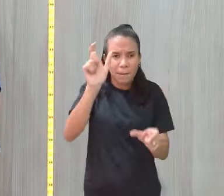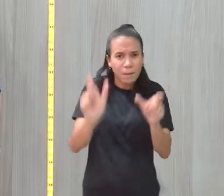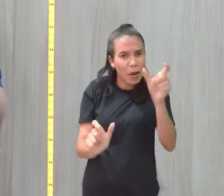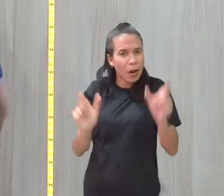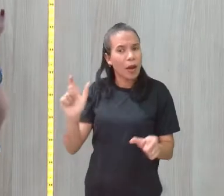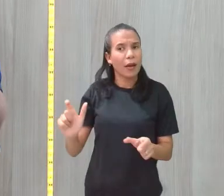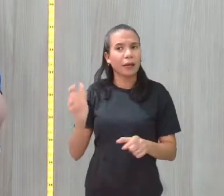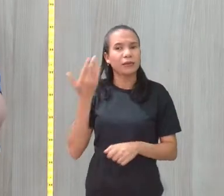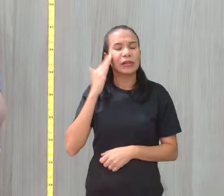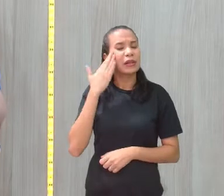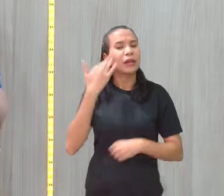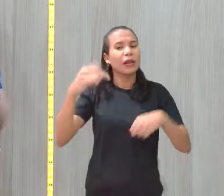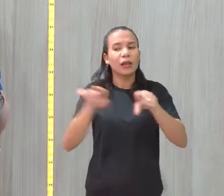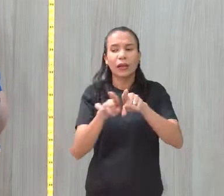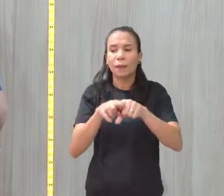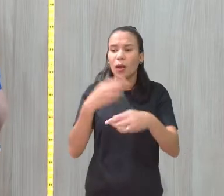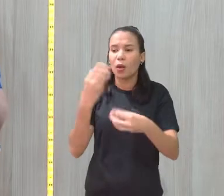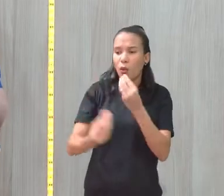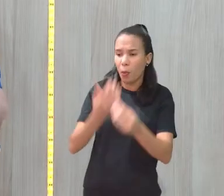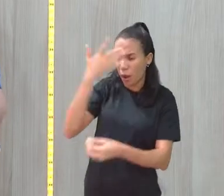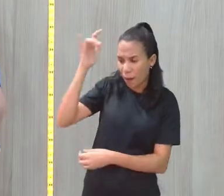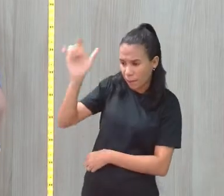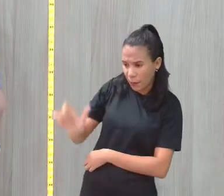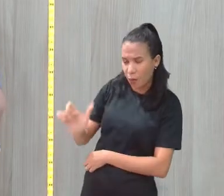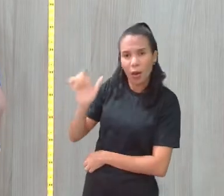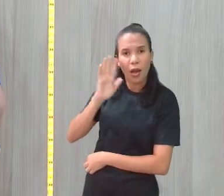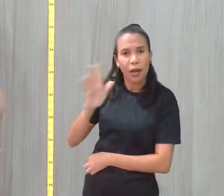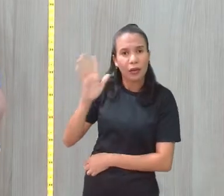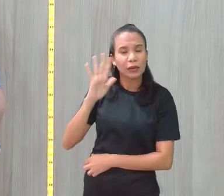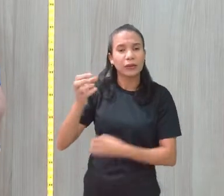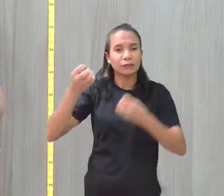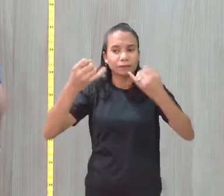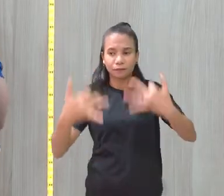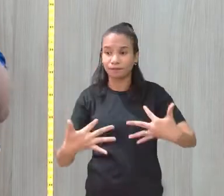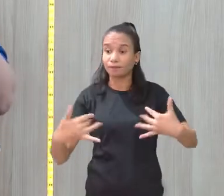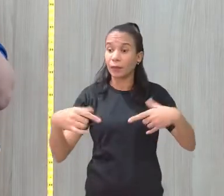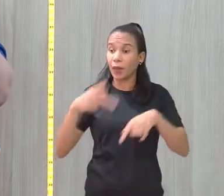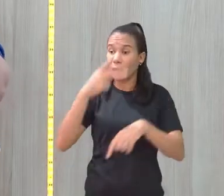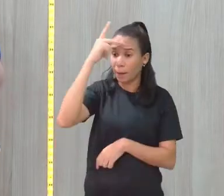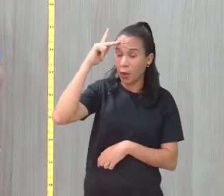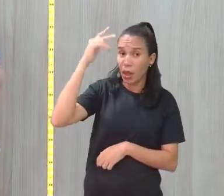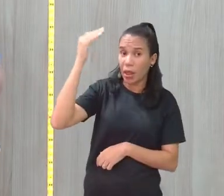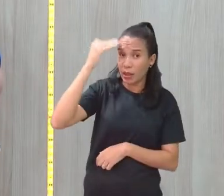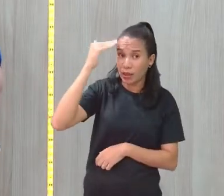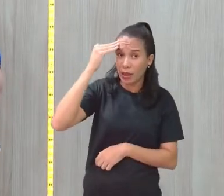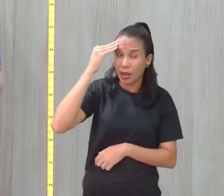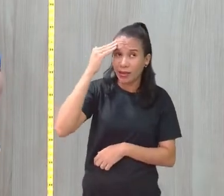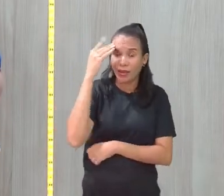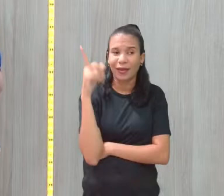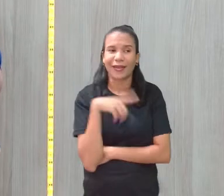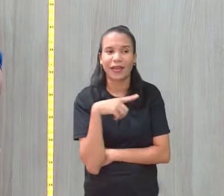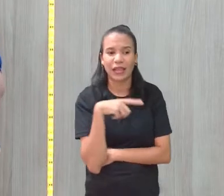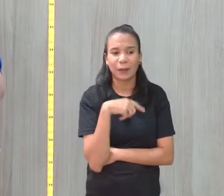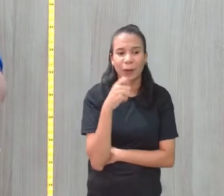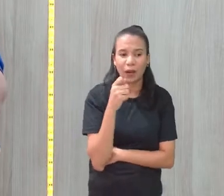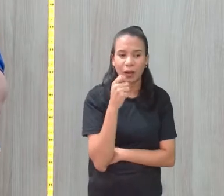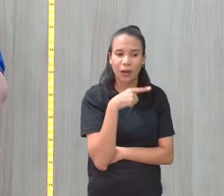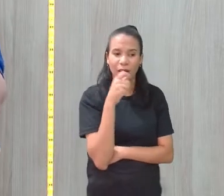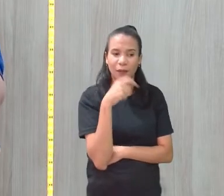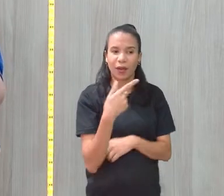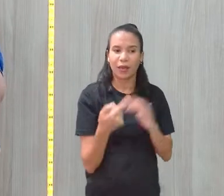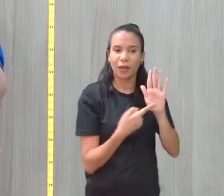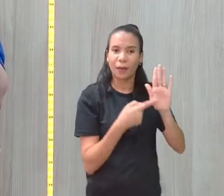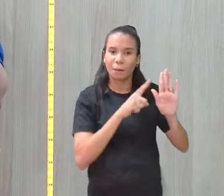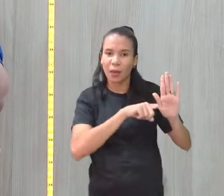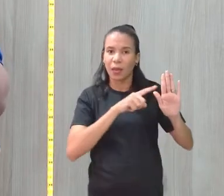para você entender também o que o outro está querendo te passar, né? Se você entende um pouquinho, sarcasmo, Isso. né?